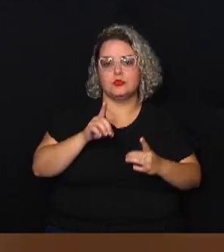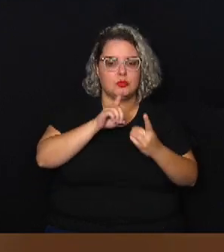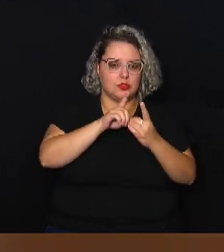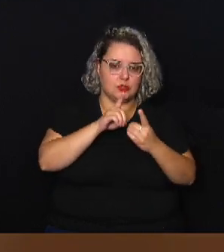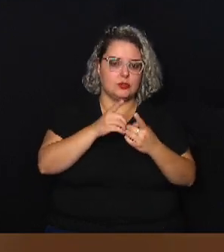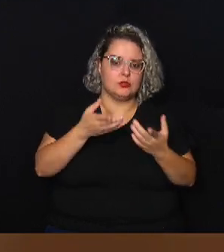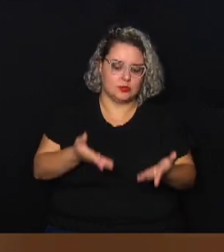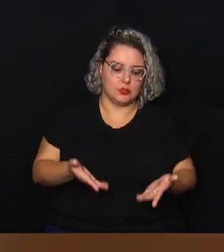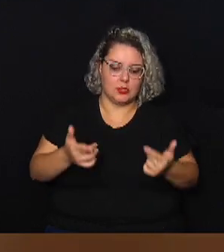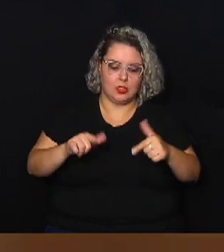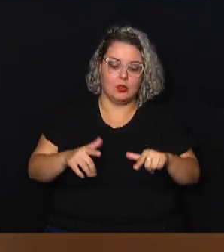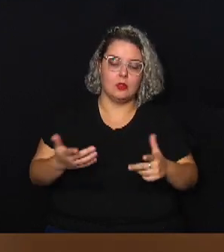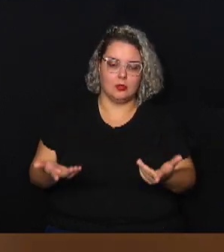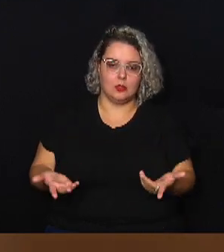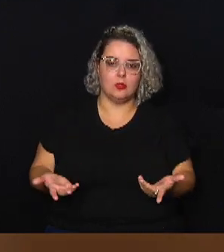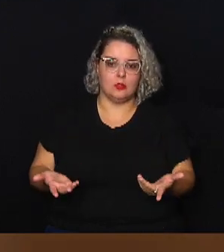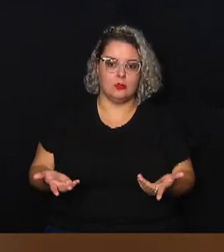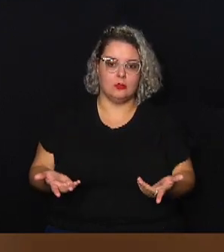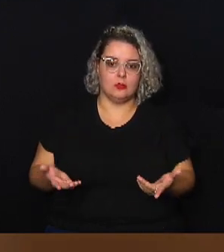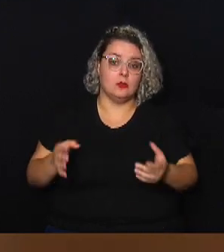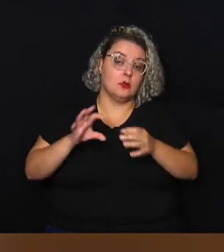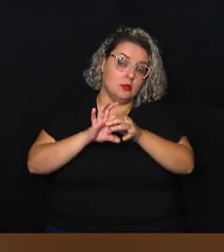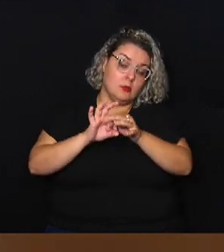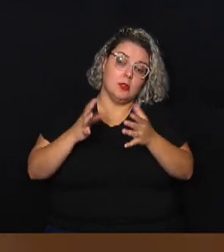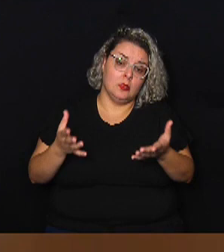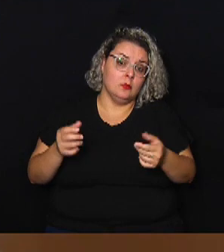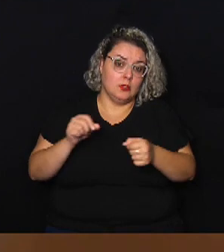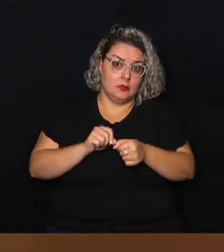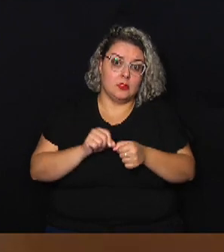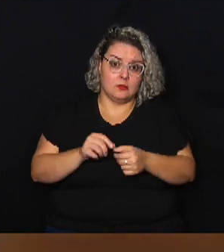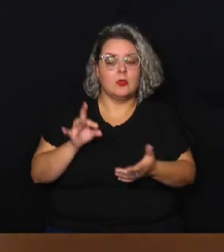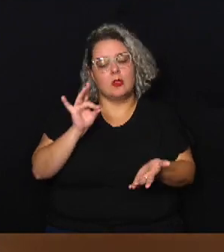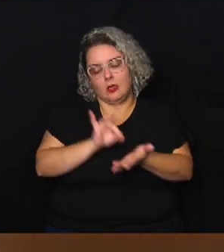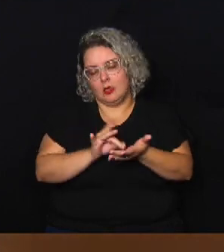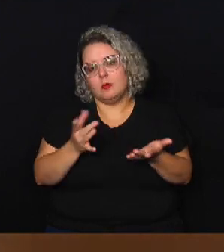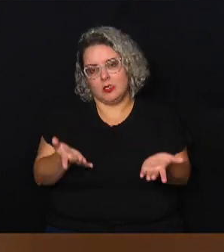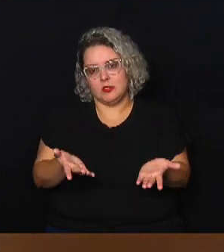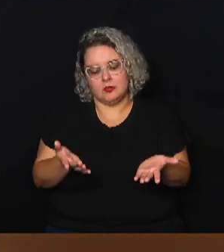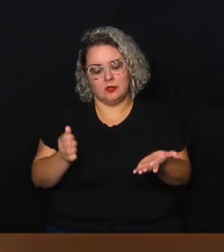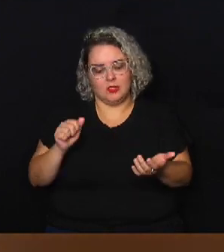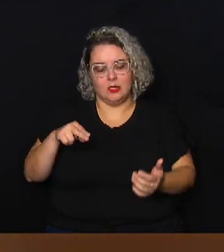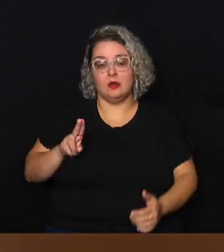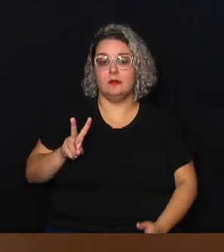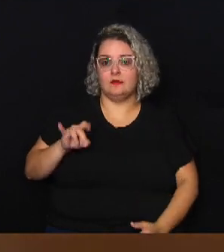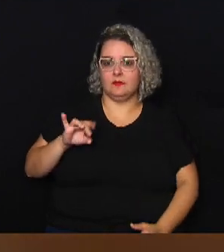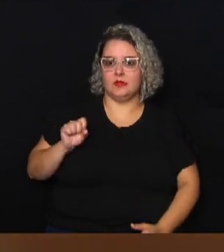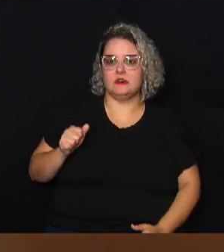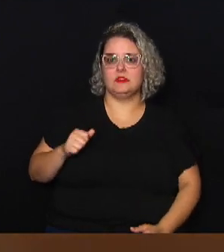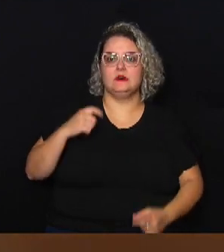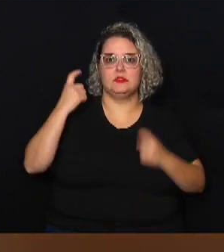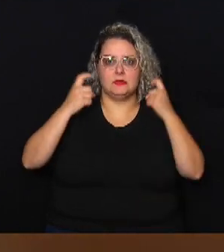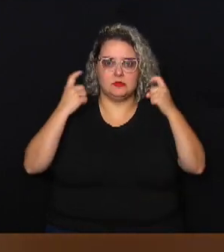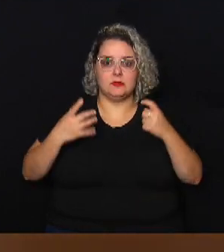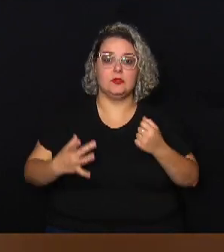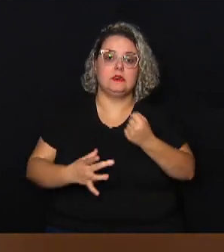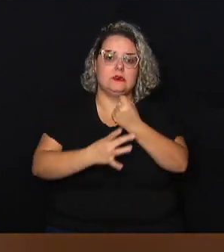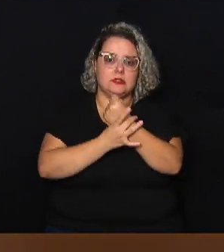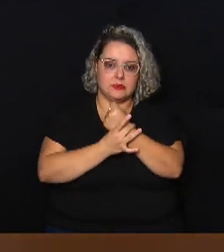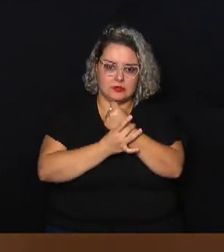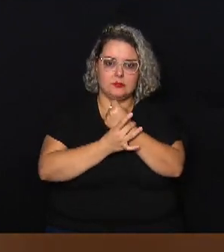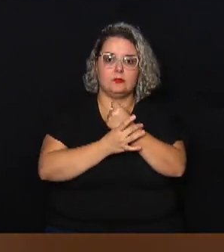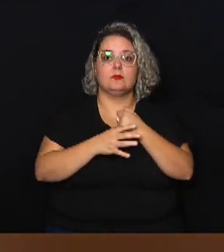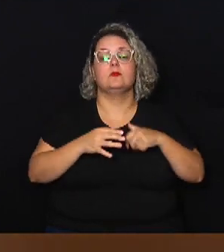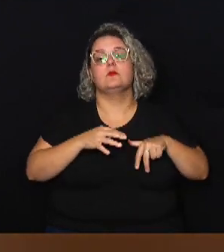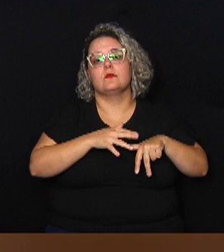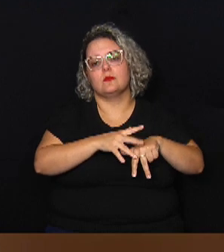aquele local ele está liberado para fazer, porque realmente a Anvisa se preocupa exatamente com a segurança dos pacientes. Então,